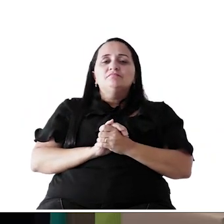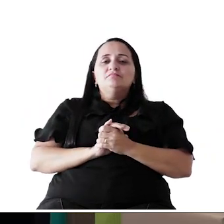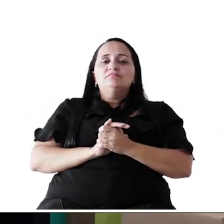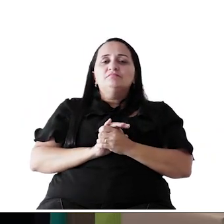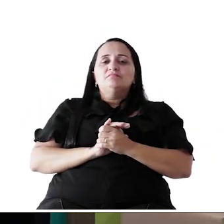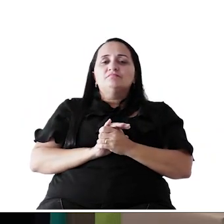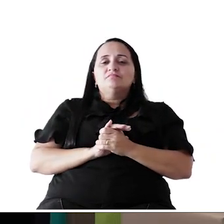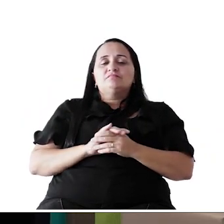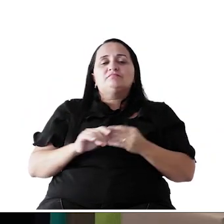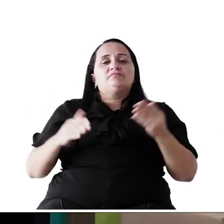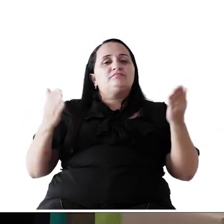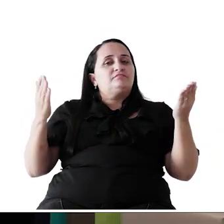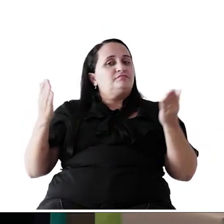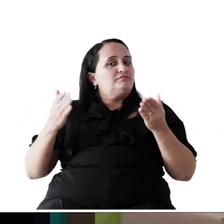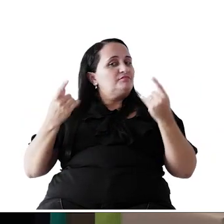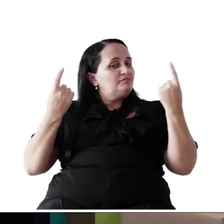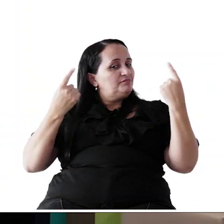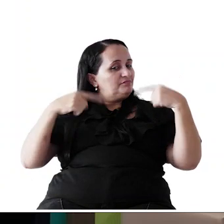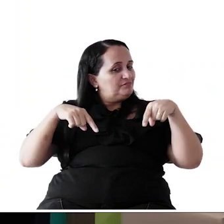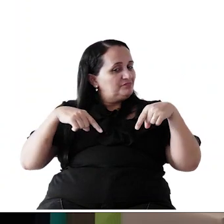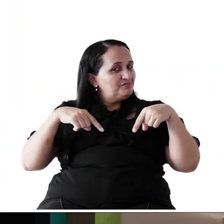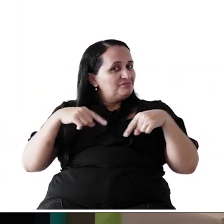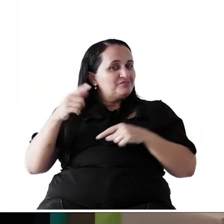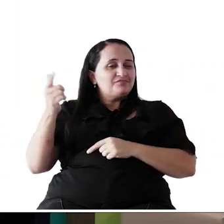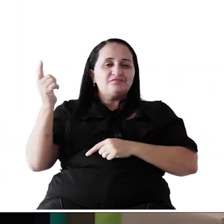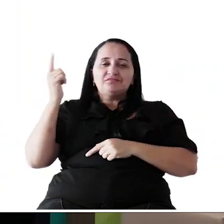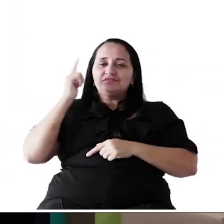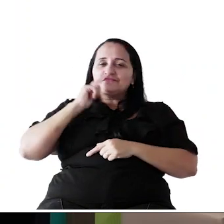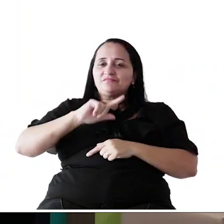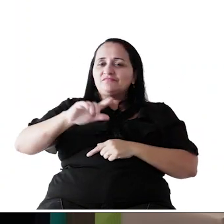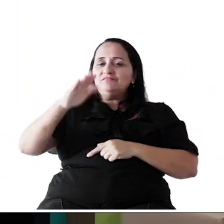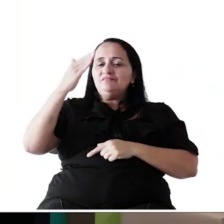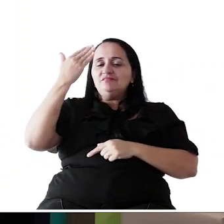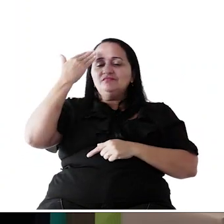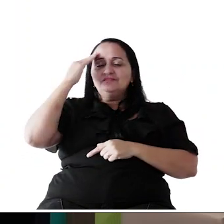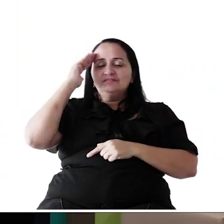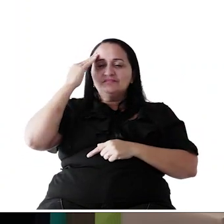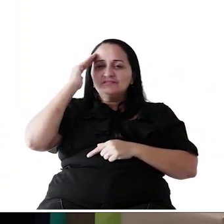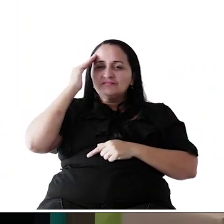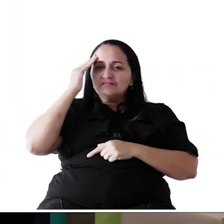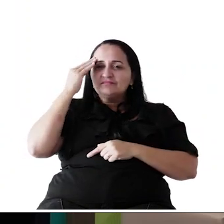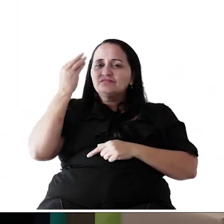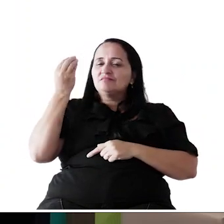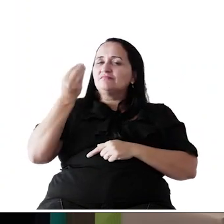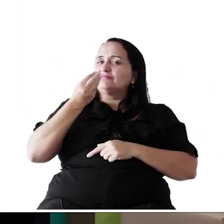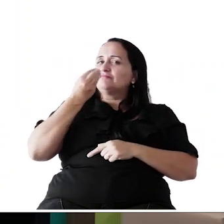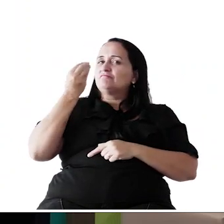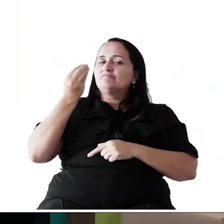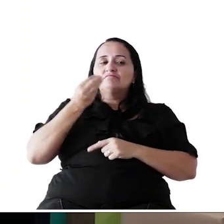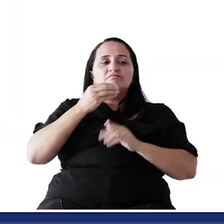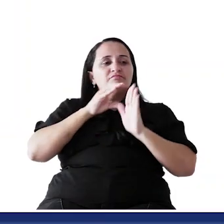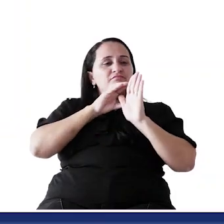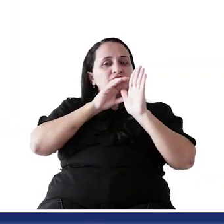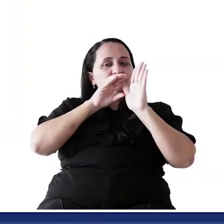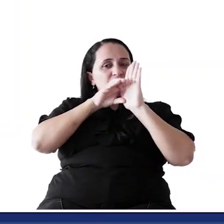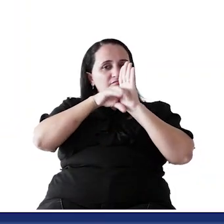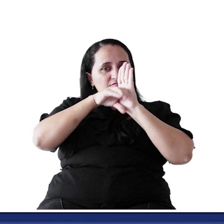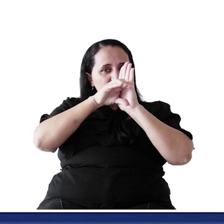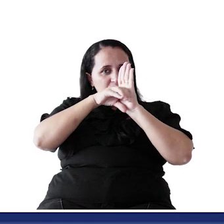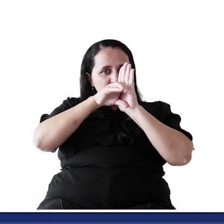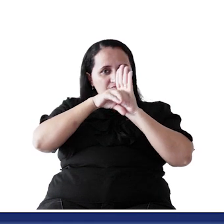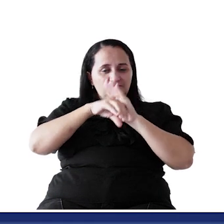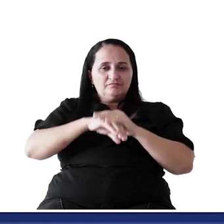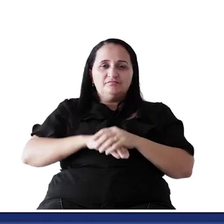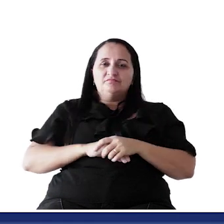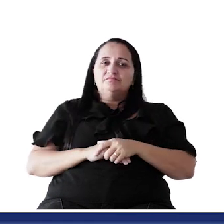desafio? Já que a gente conseguiu entender, né, conceituar essa fração,